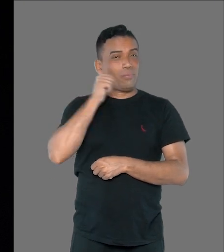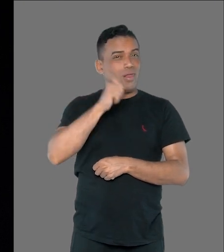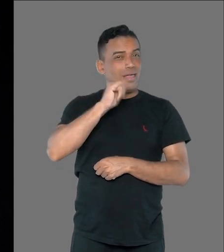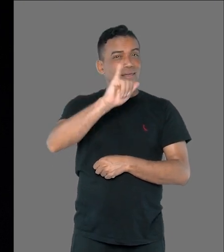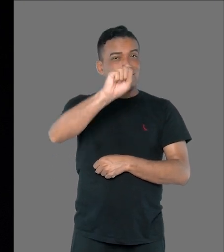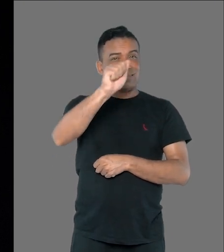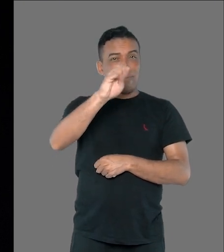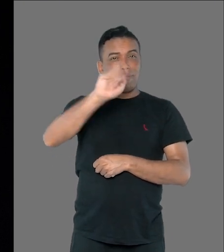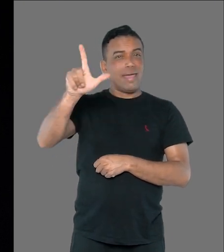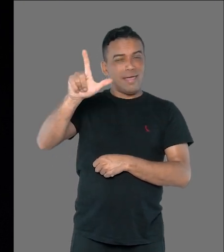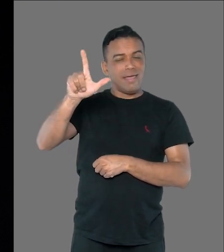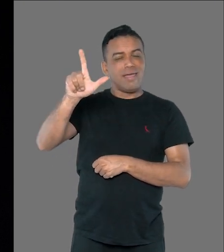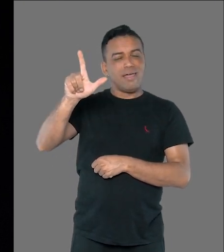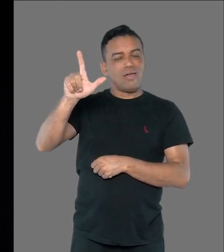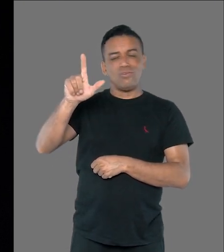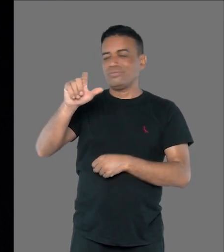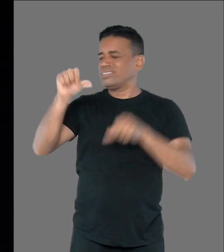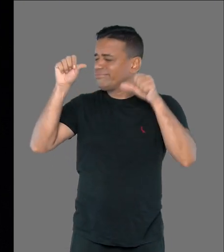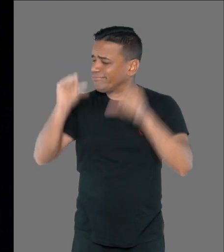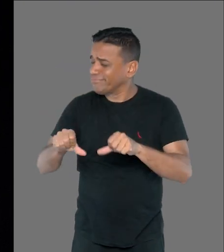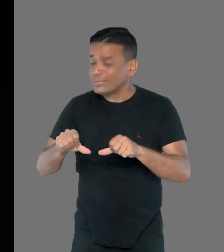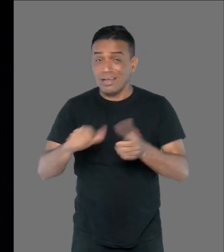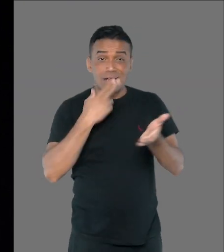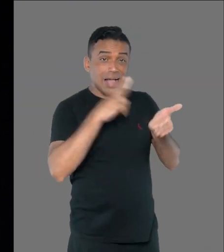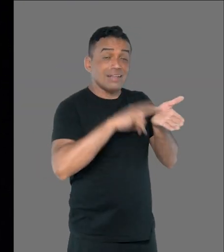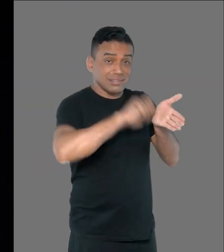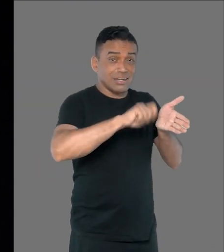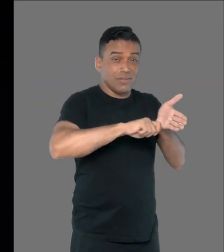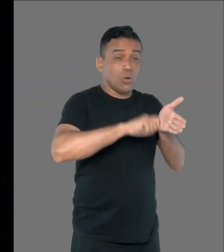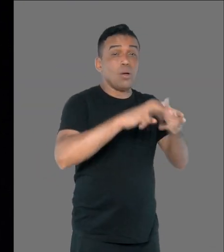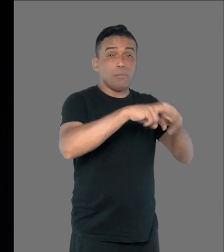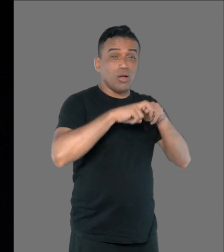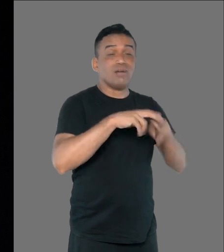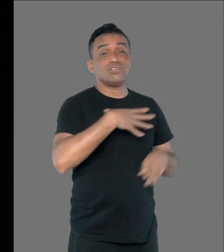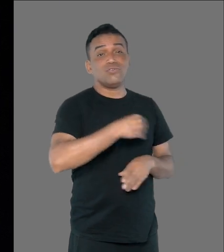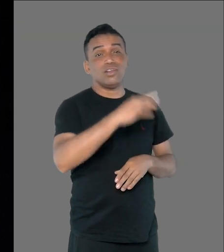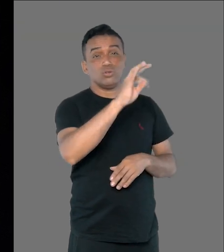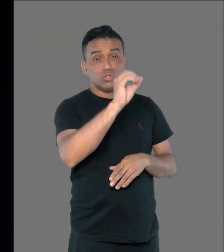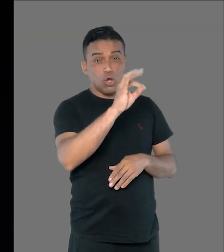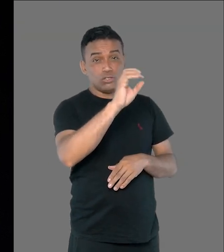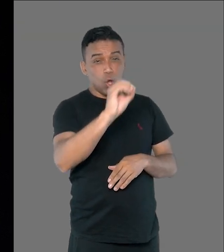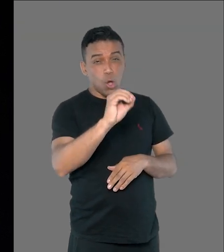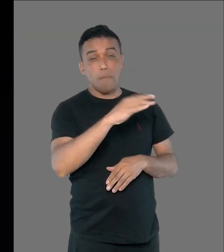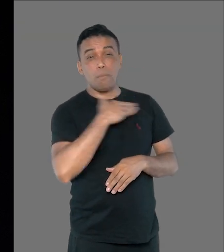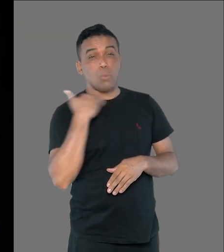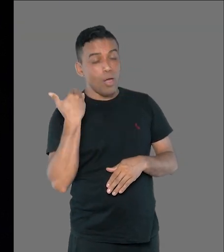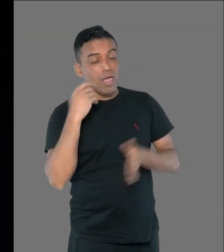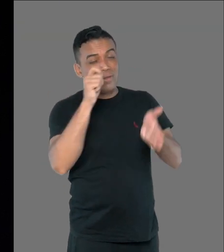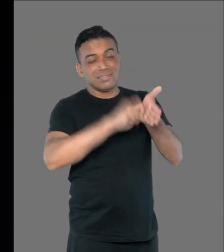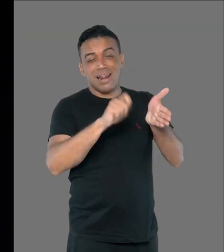dela, quando morre o Totó, é muito triste, sabe? É um outono de vida muito triste para todos